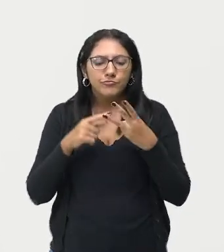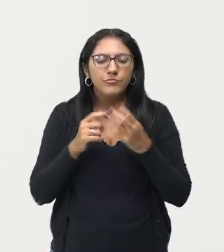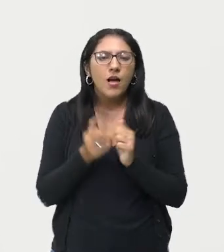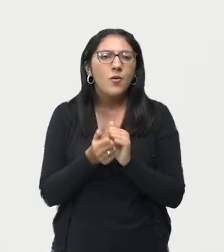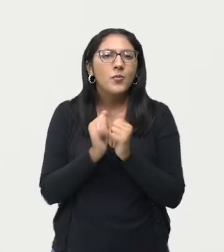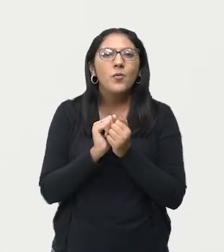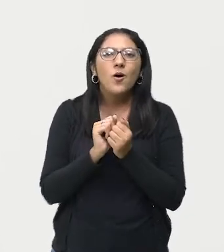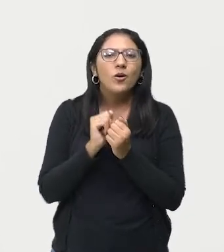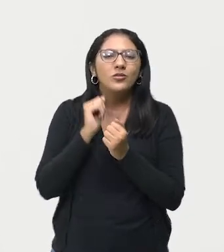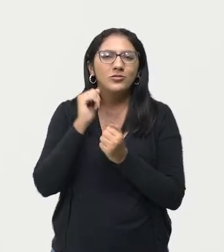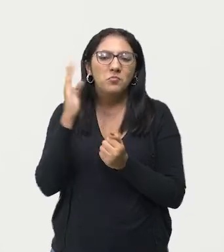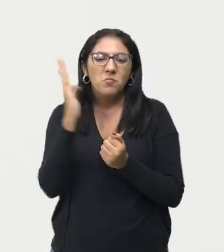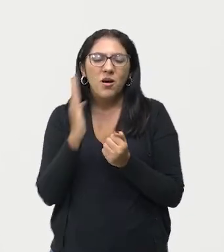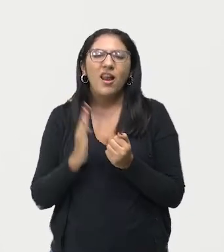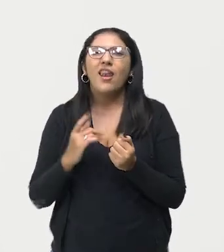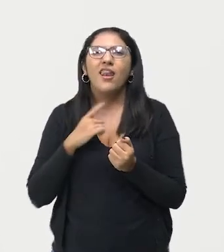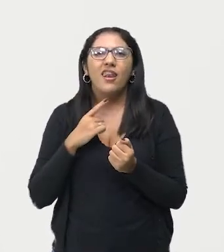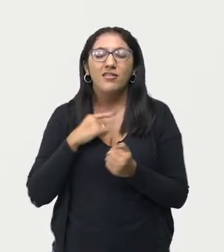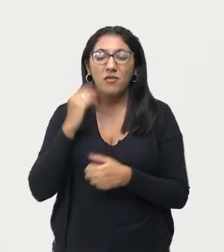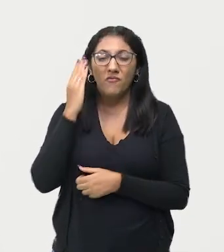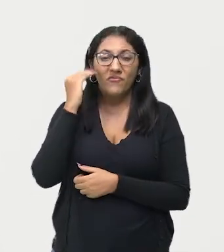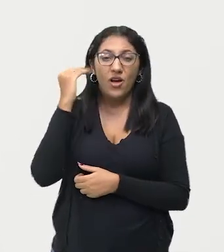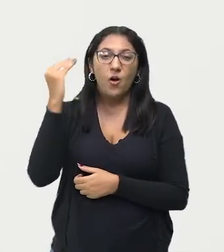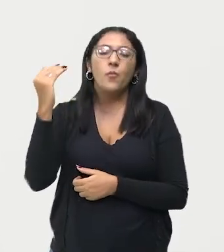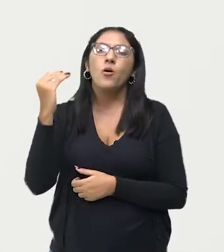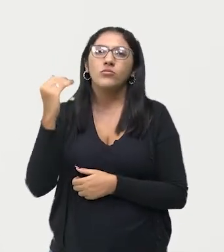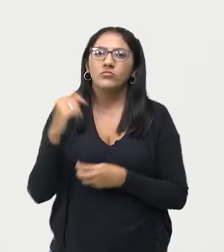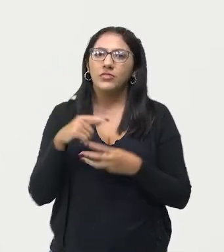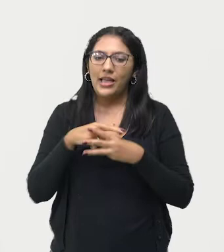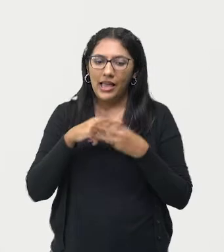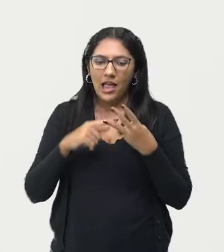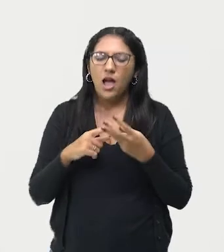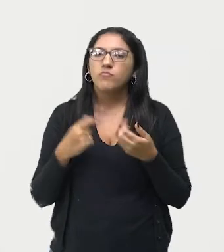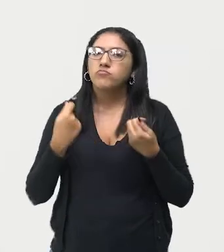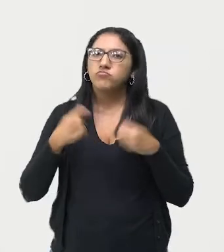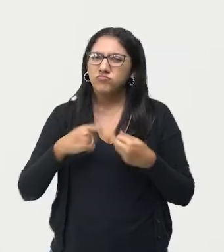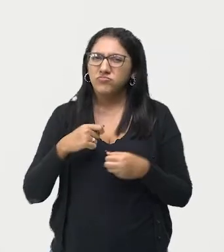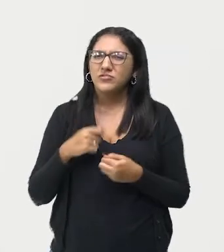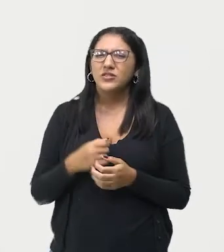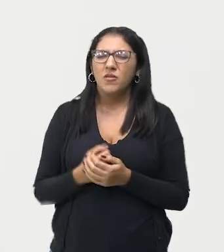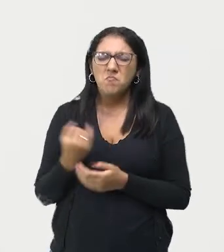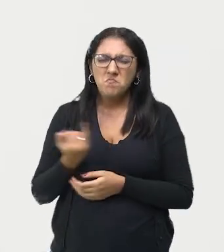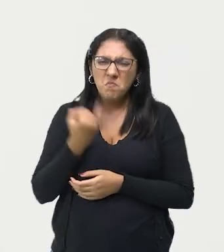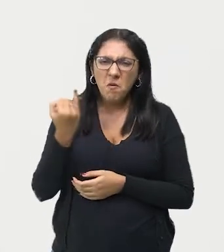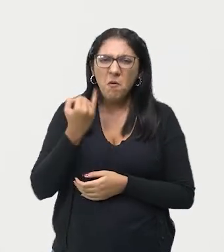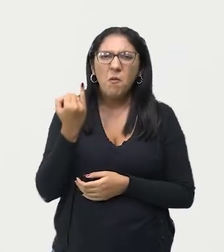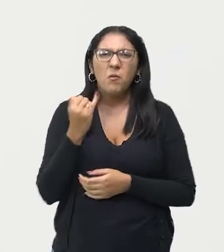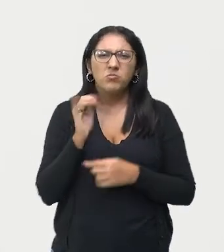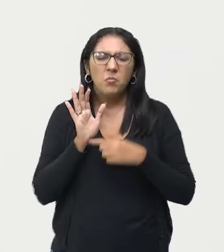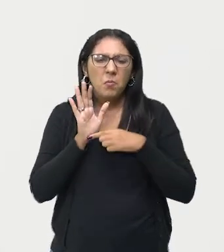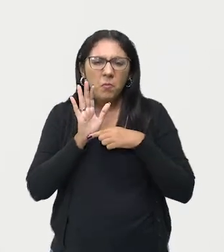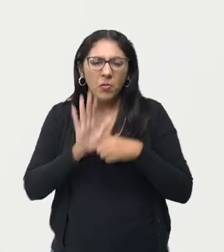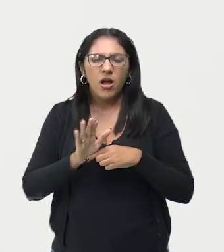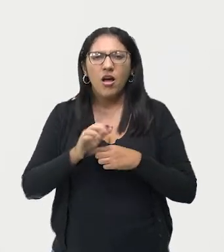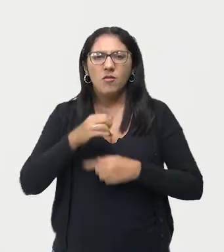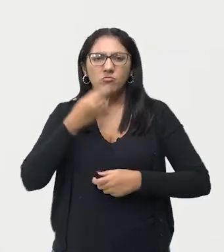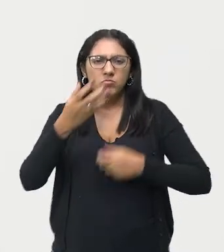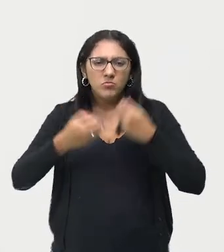Então, naquilo que era destacado, tinha que ter emoção, que era para o pessoal se empolgar e assistir.